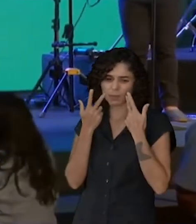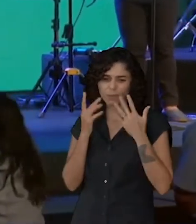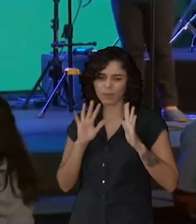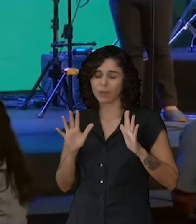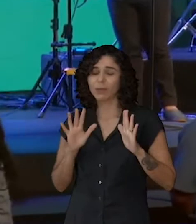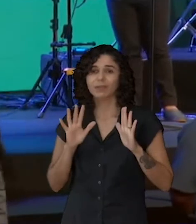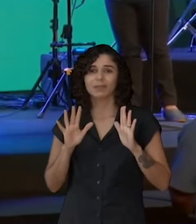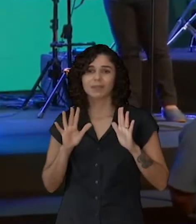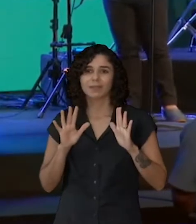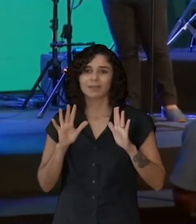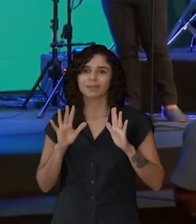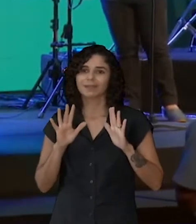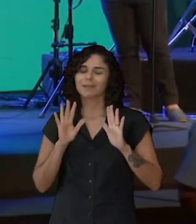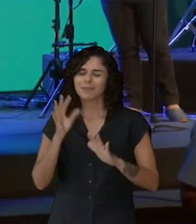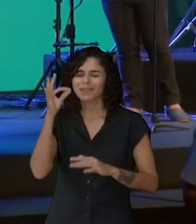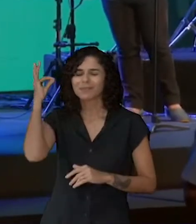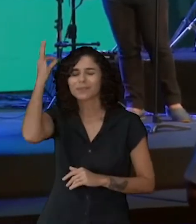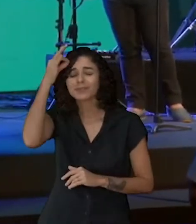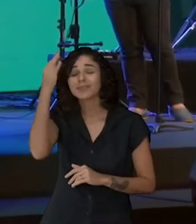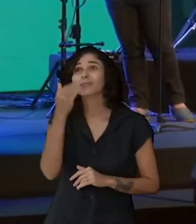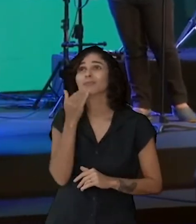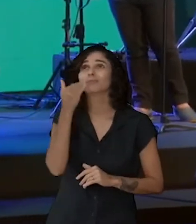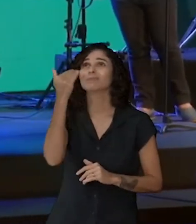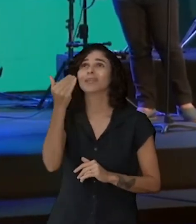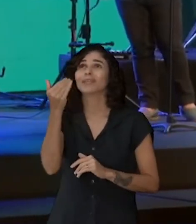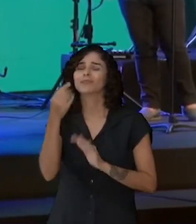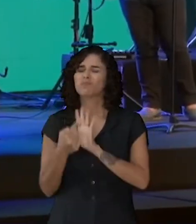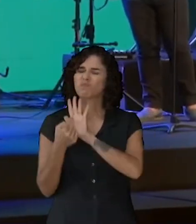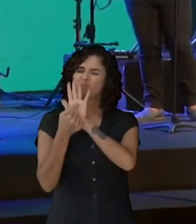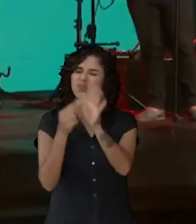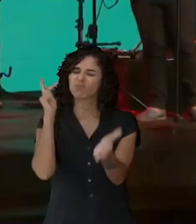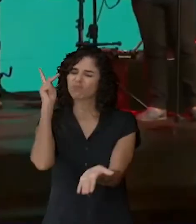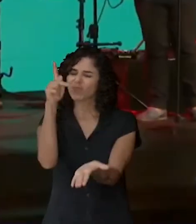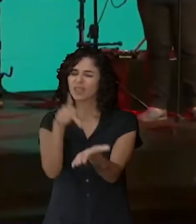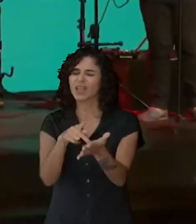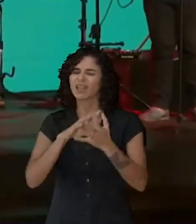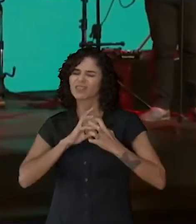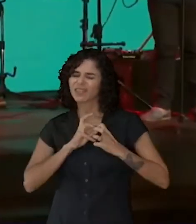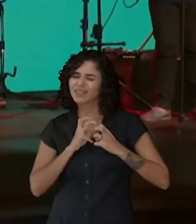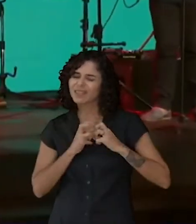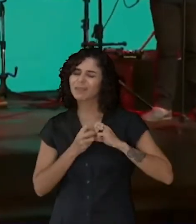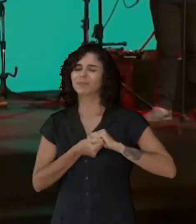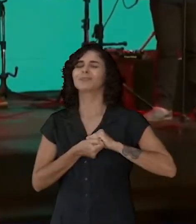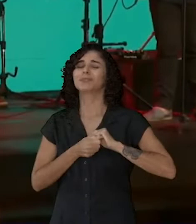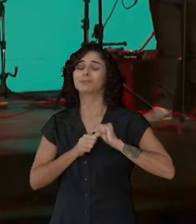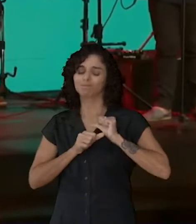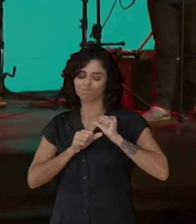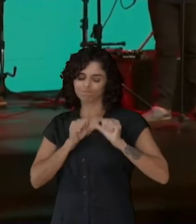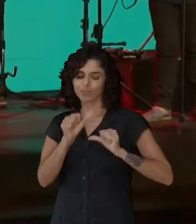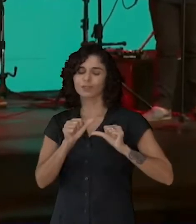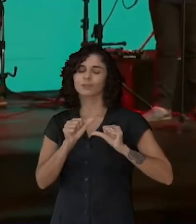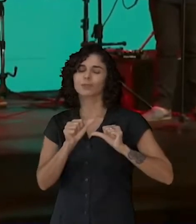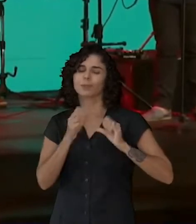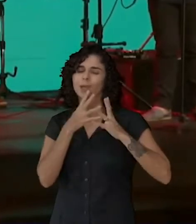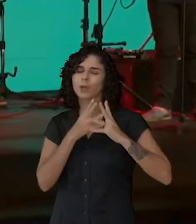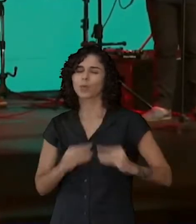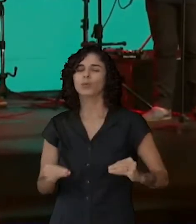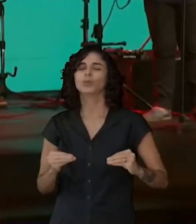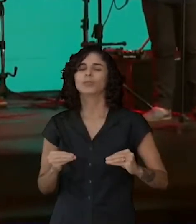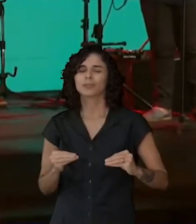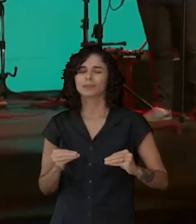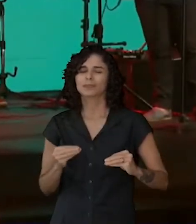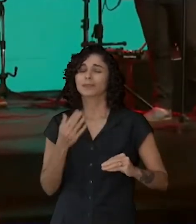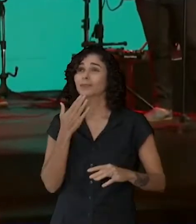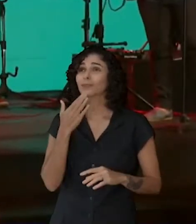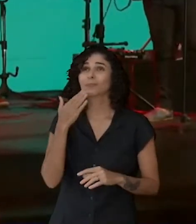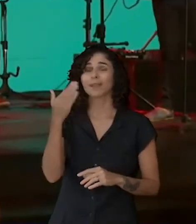Santo. Porque a minha oração, o meu pedido, Pai, é que esse tenha sido o último dia na vida